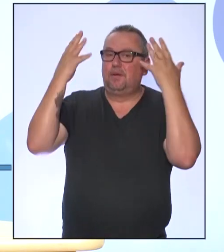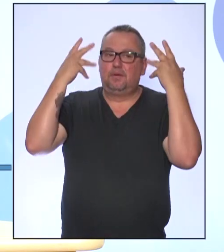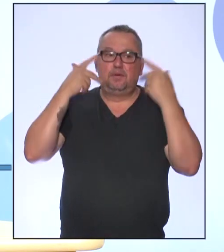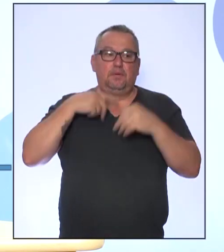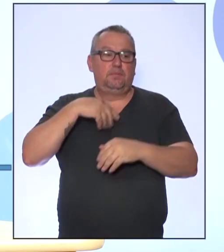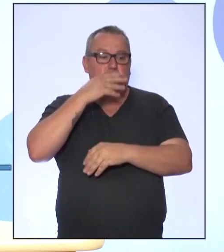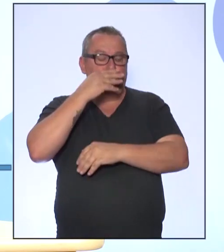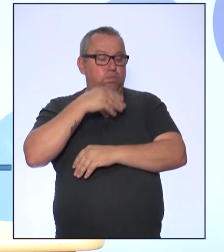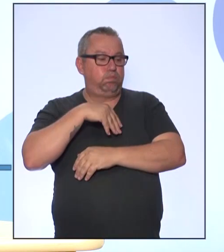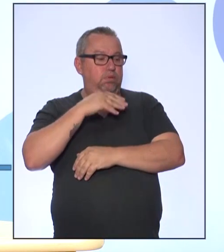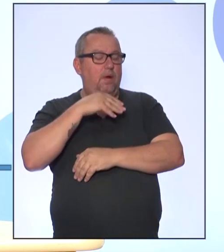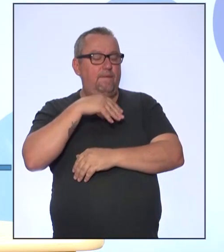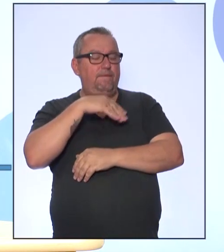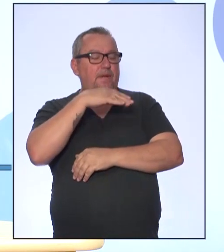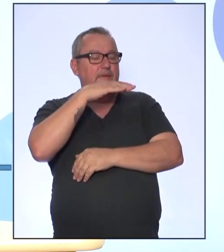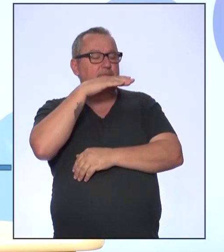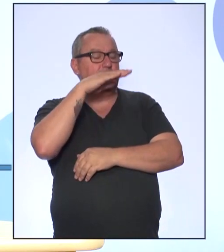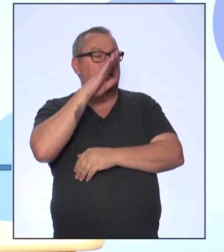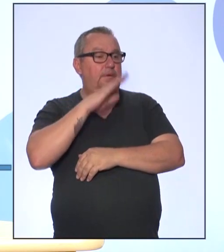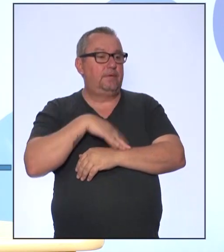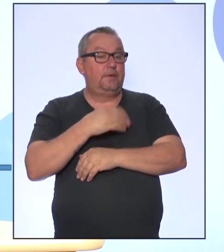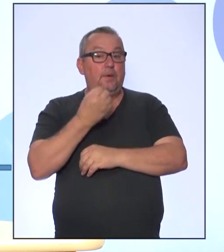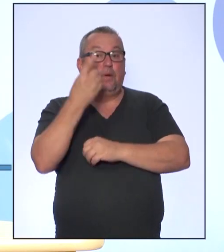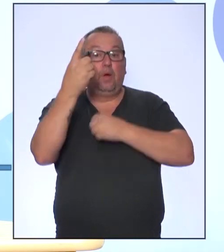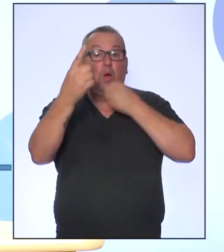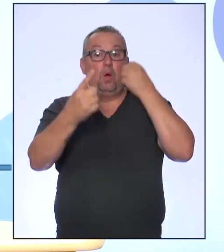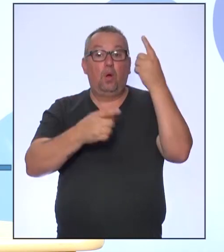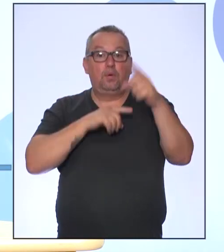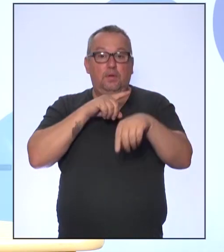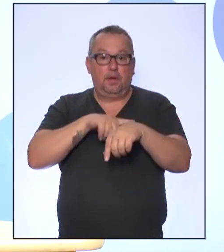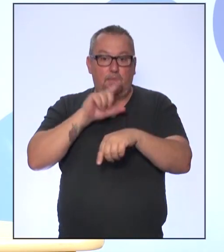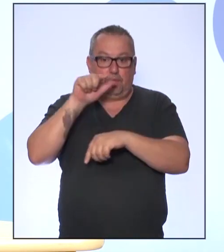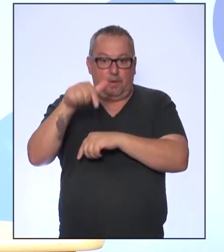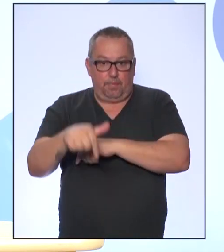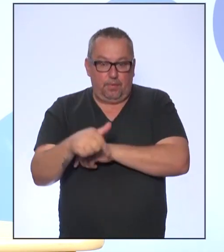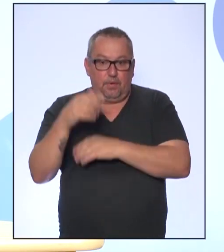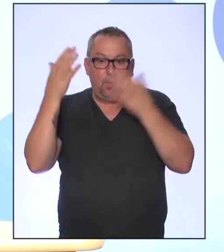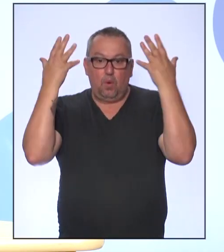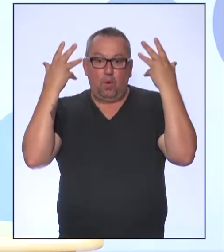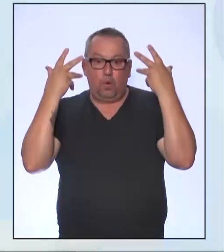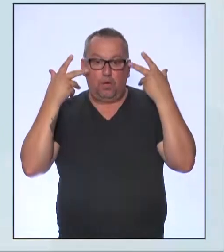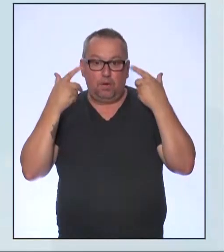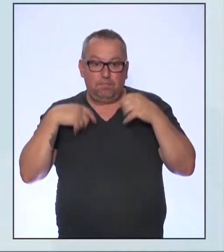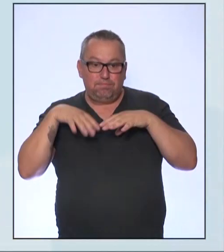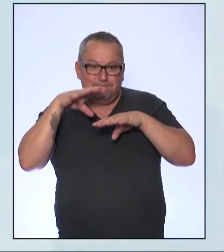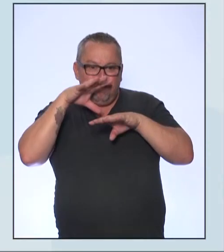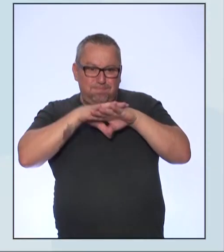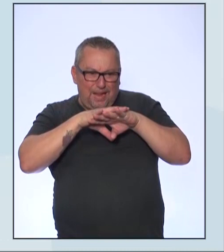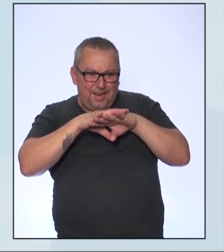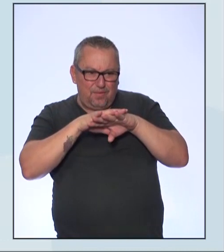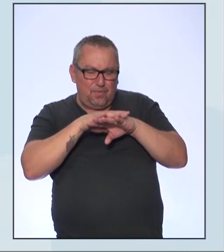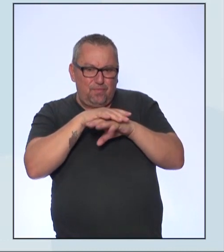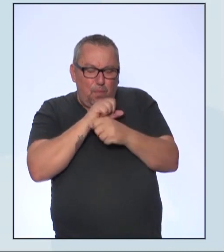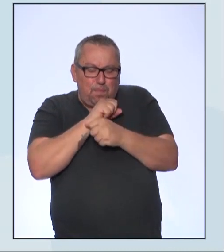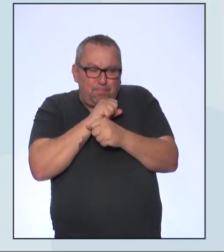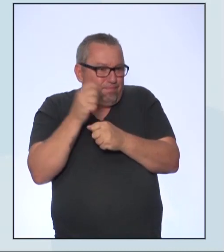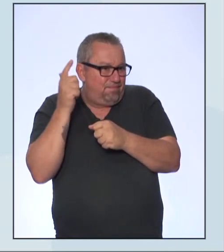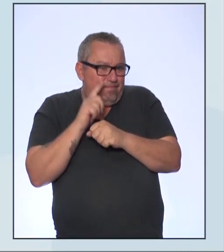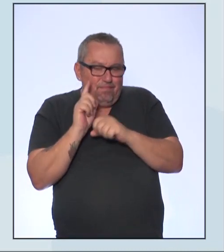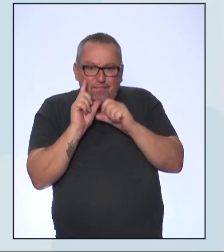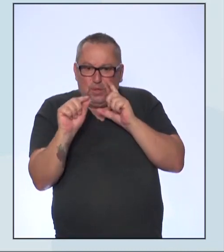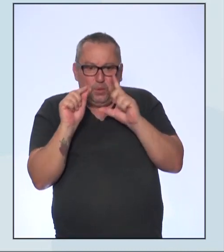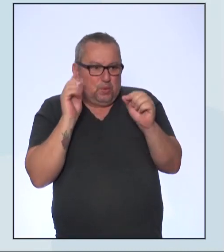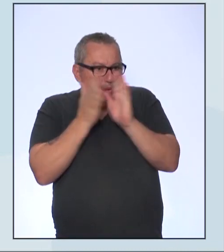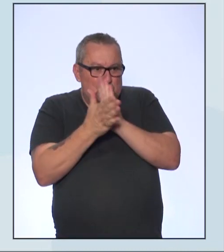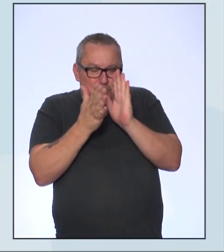e deixou que fosse embora. Algum tempo depois, o leão ficou preso na rede de uns caçadores. Não conseguia se